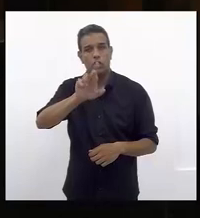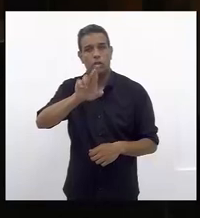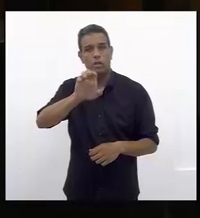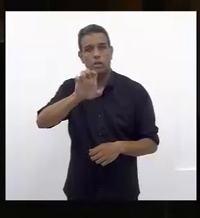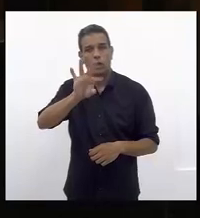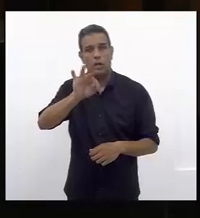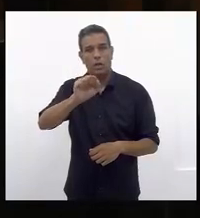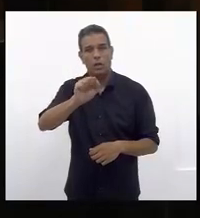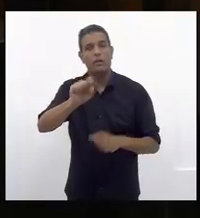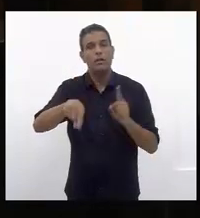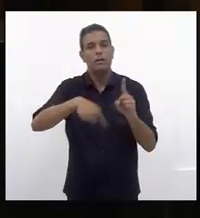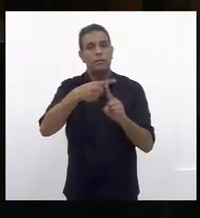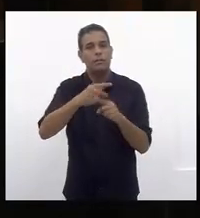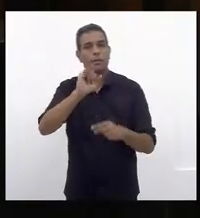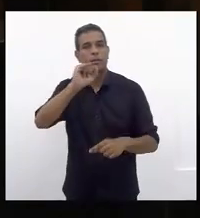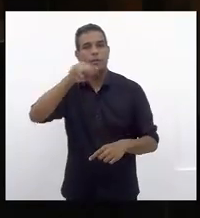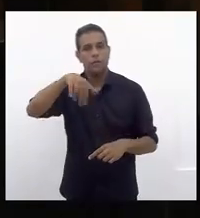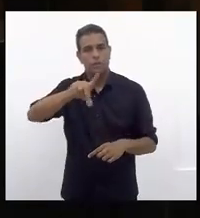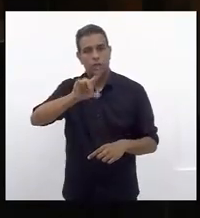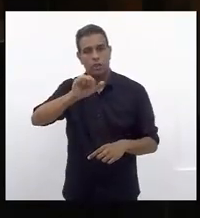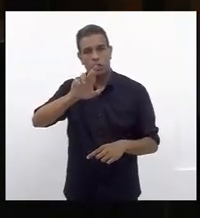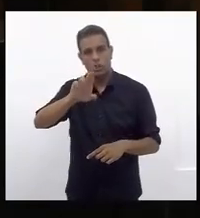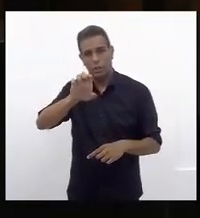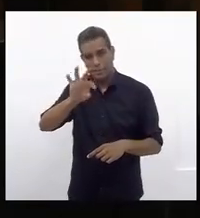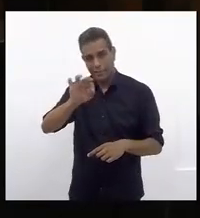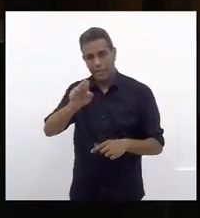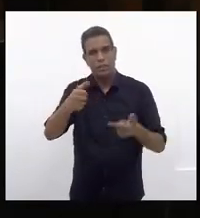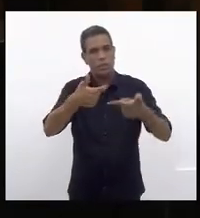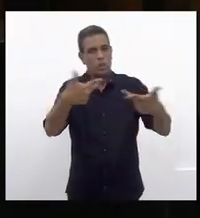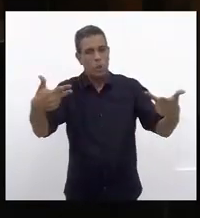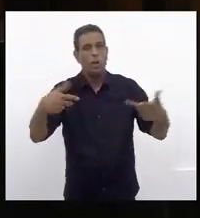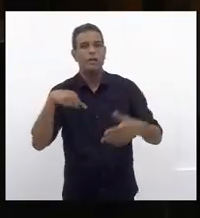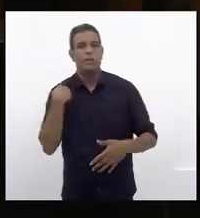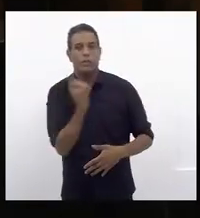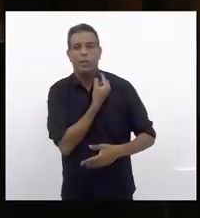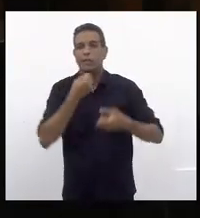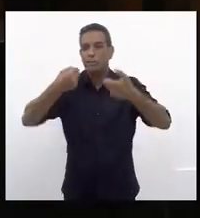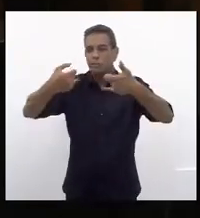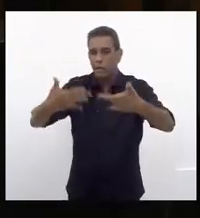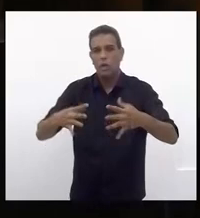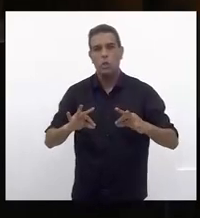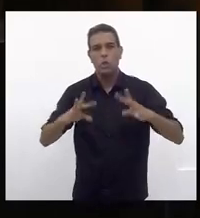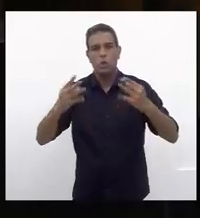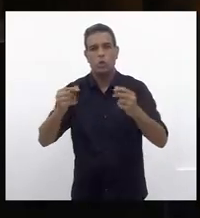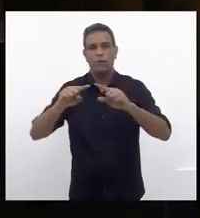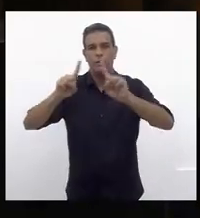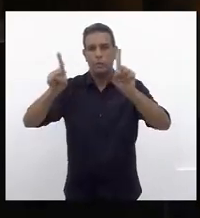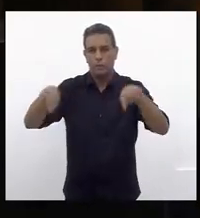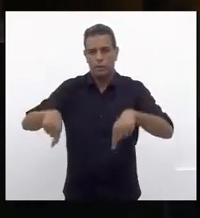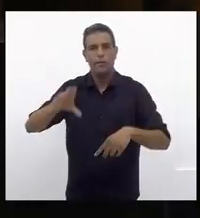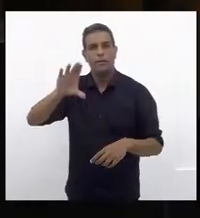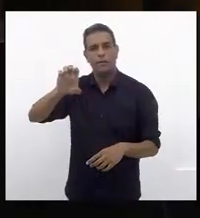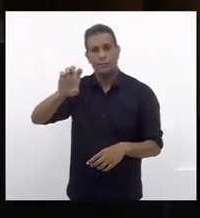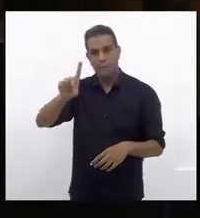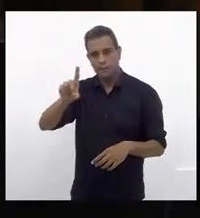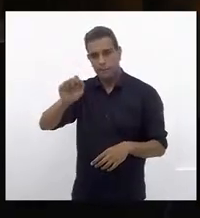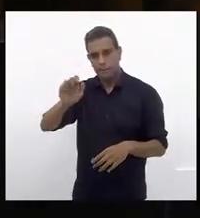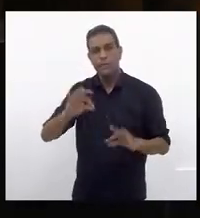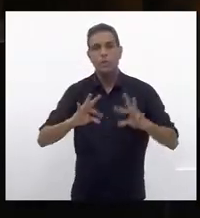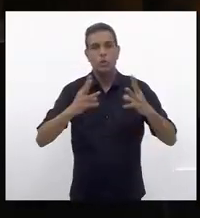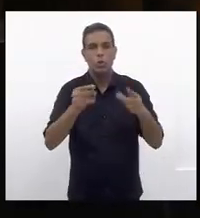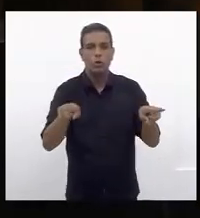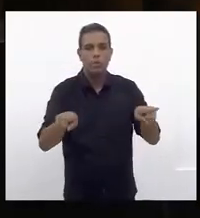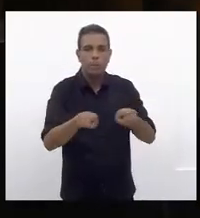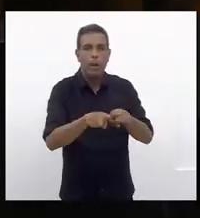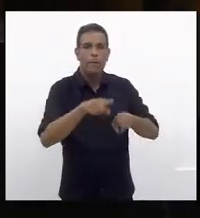de Janeiro e da outras providências. É importante dizer a todo sedaiano e a toda a população do Estado do